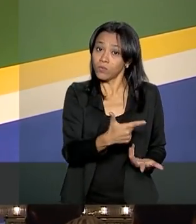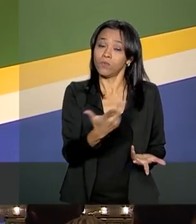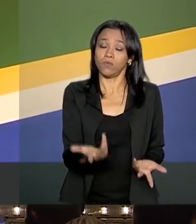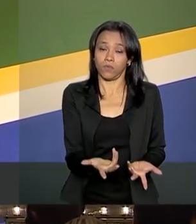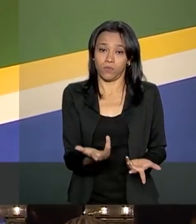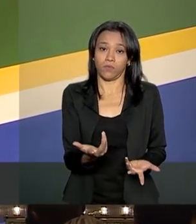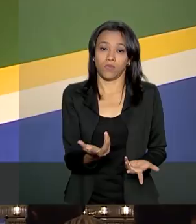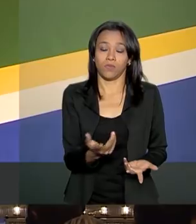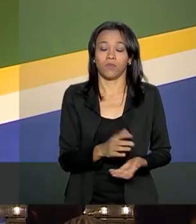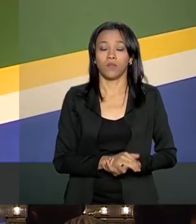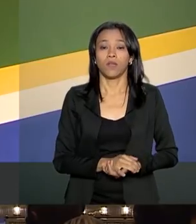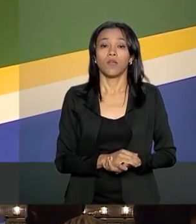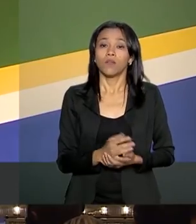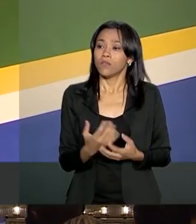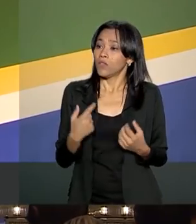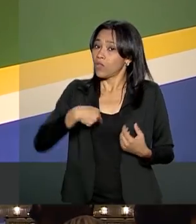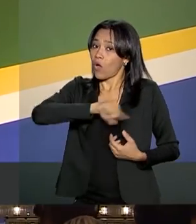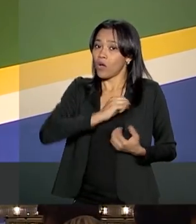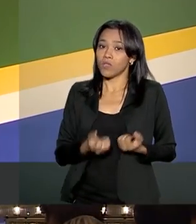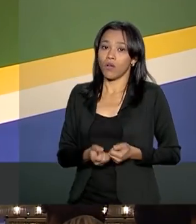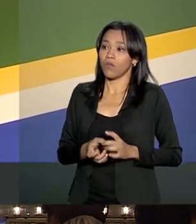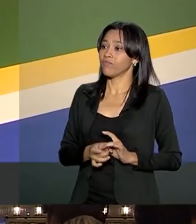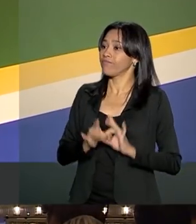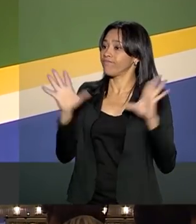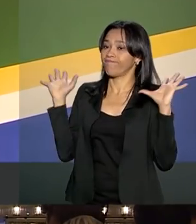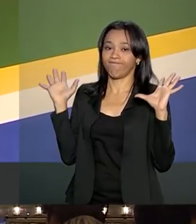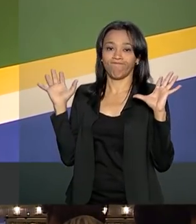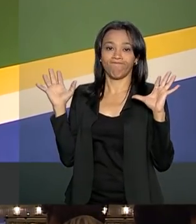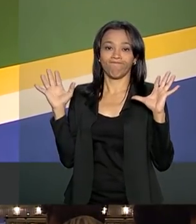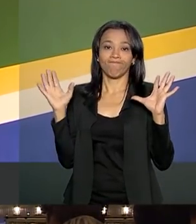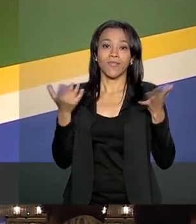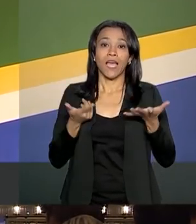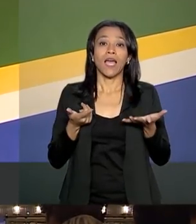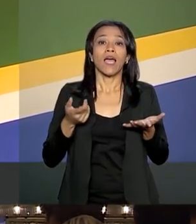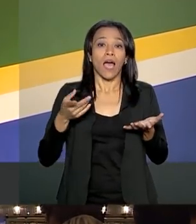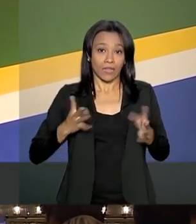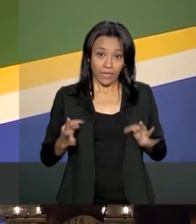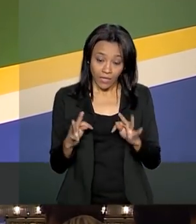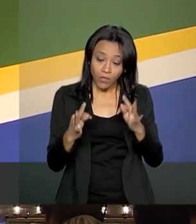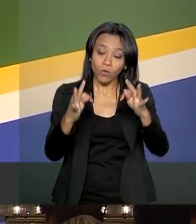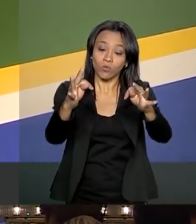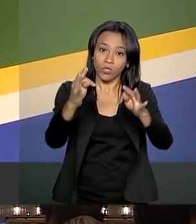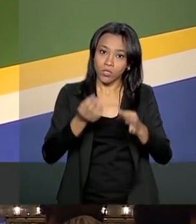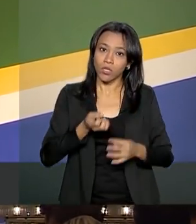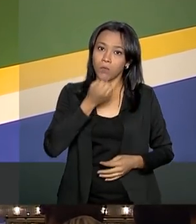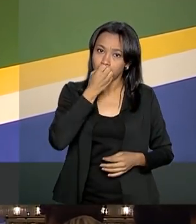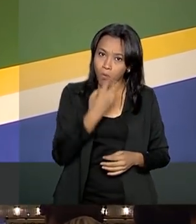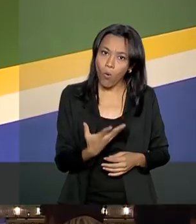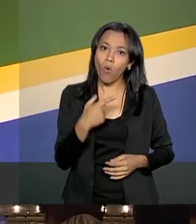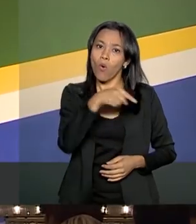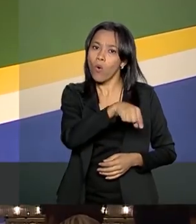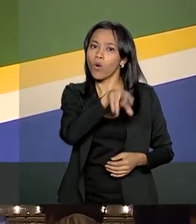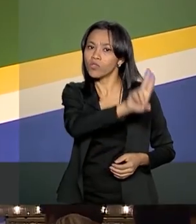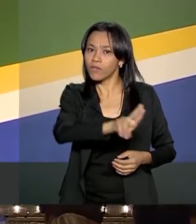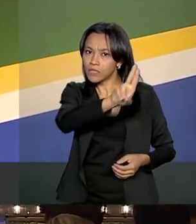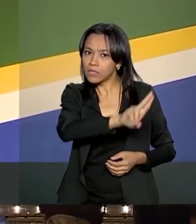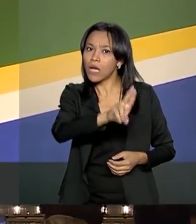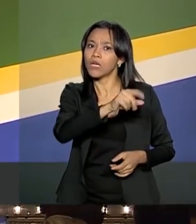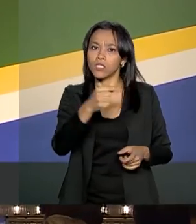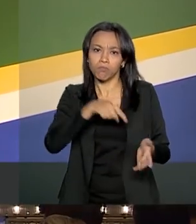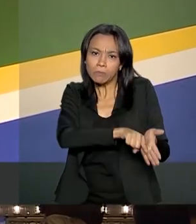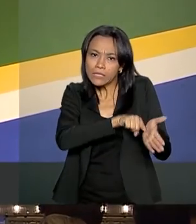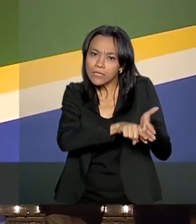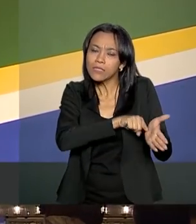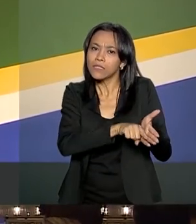E estamos à disposição. A tecnologia, talvez temos dado um grande passo agora com a Mackenzie, mas juntamente com